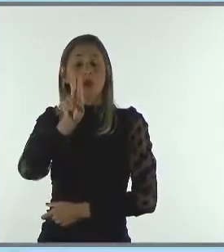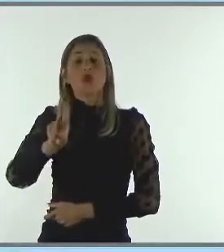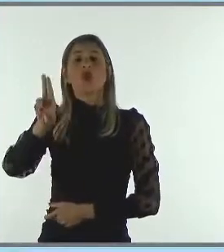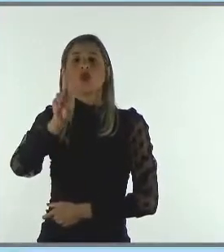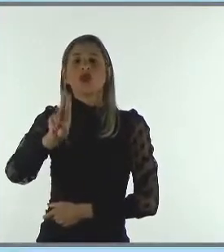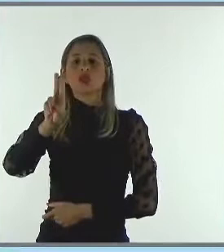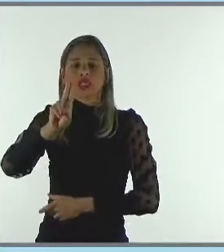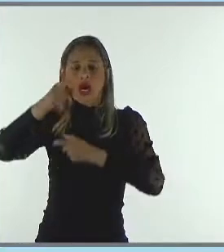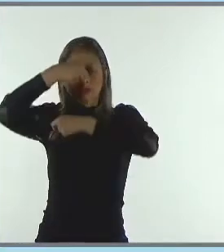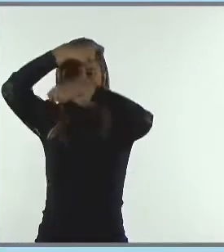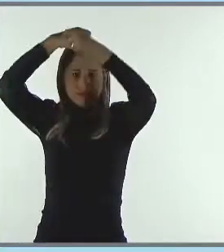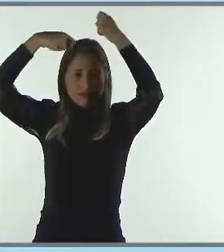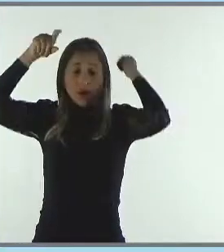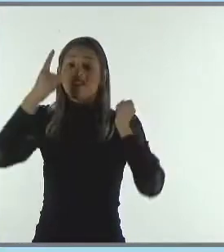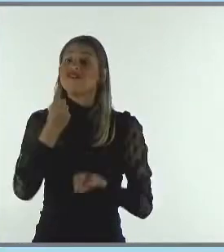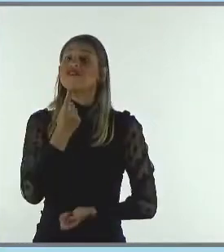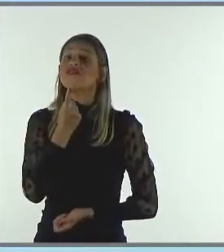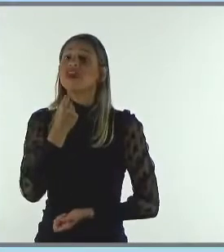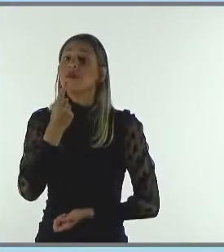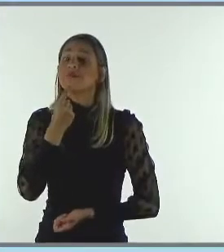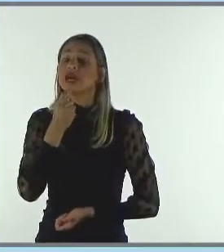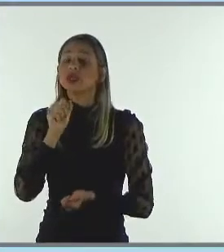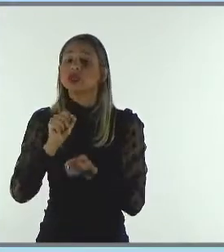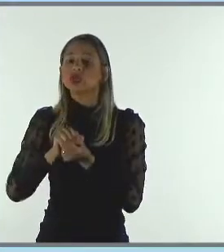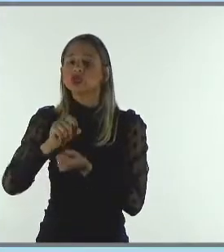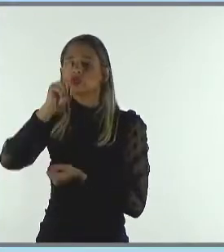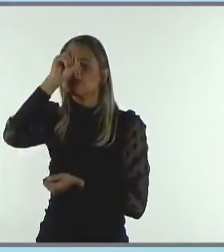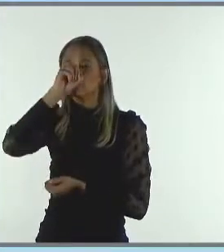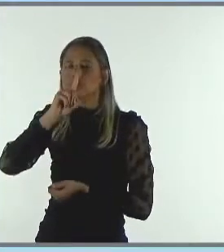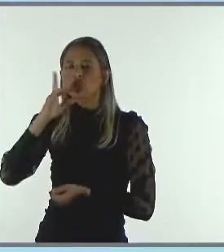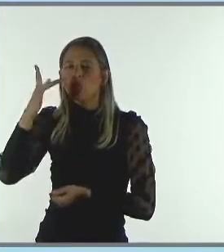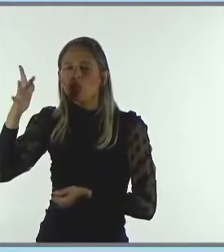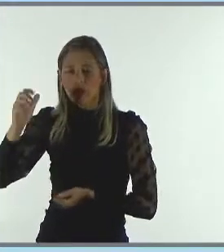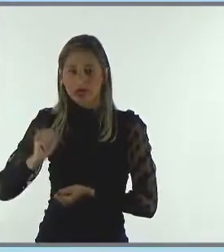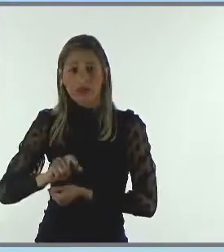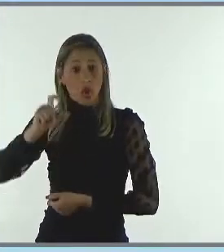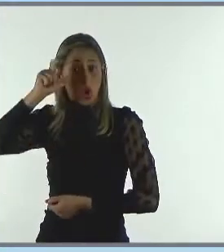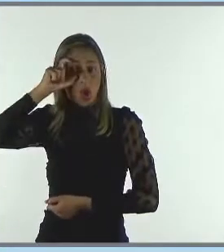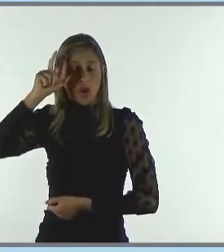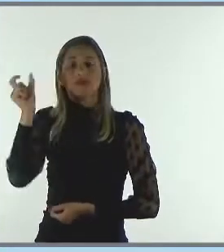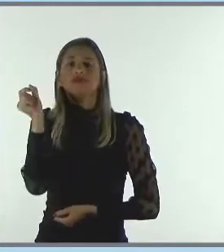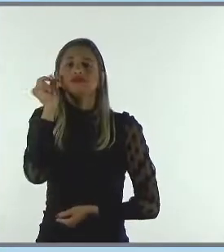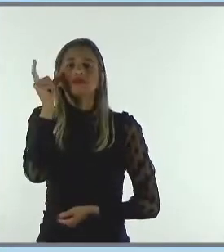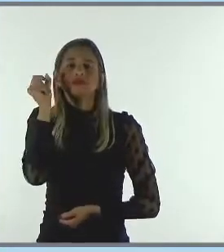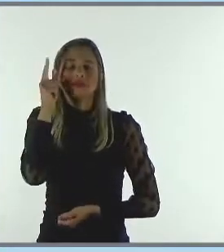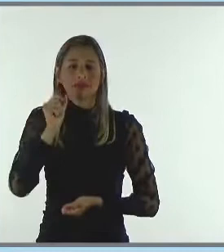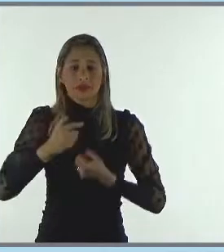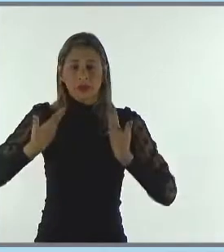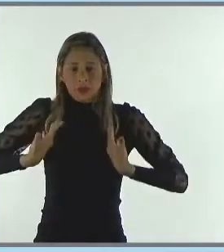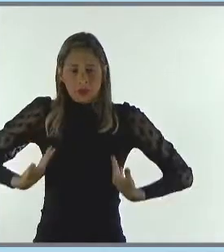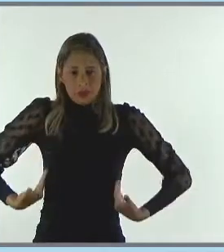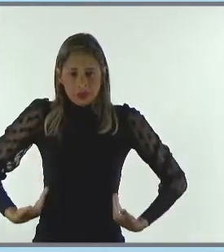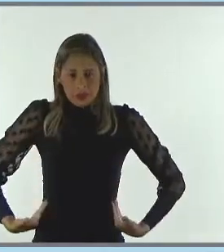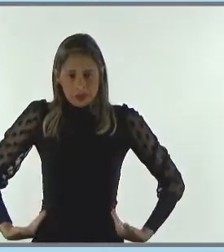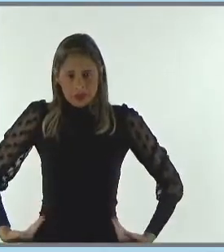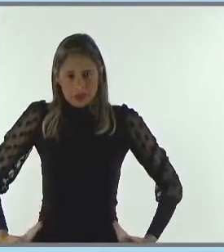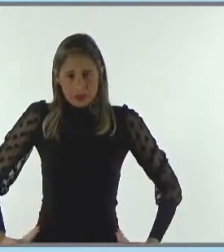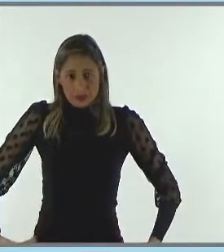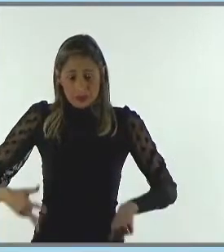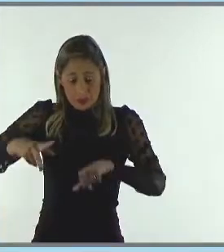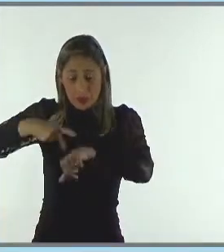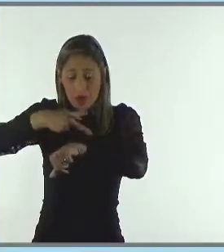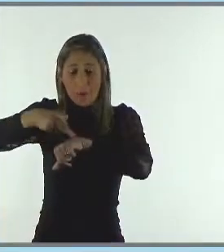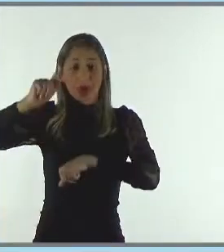um turbante vermelho e dourado, óculos azuis, um vestido de tecido